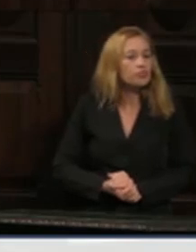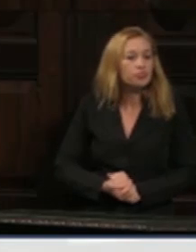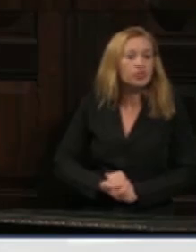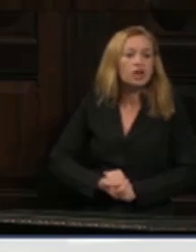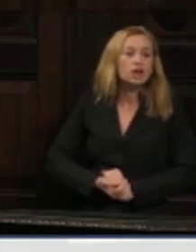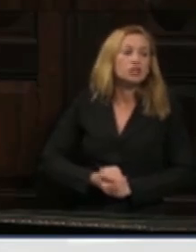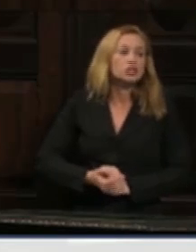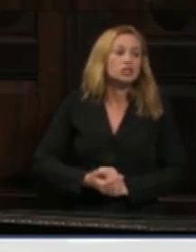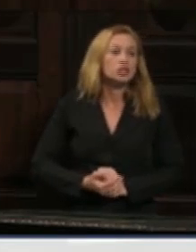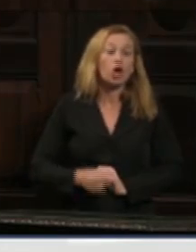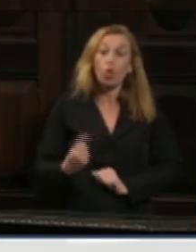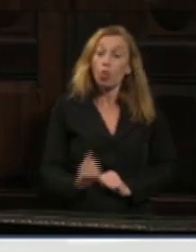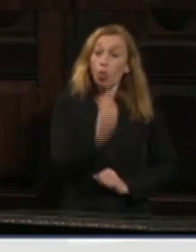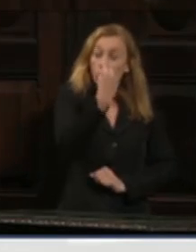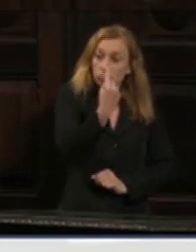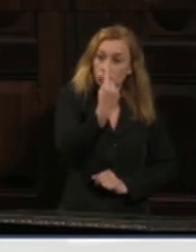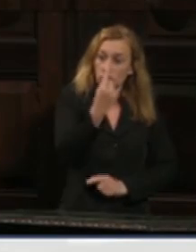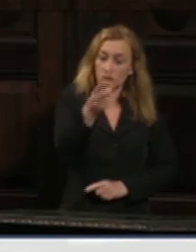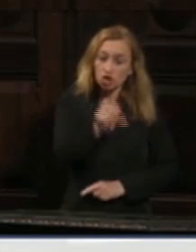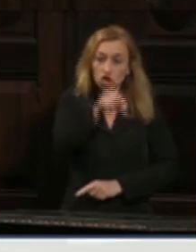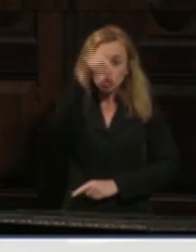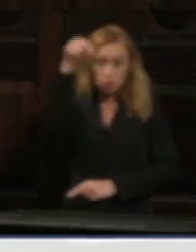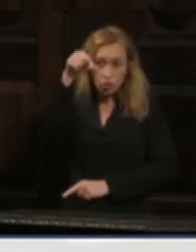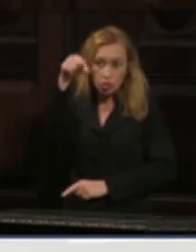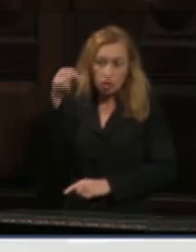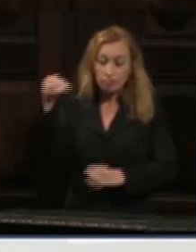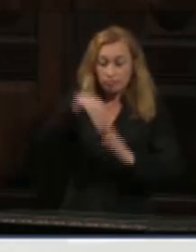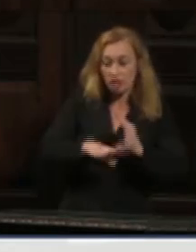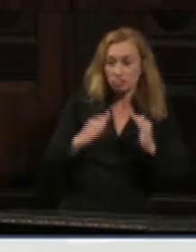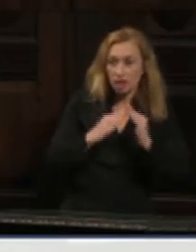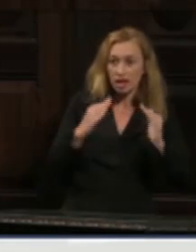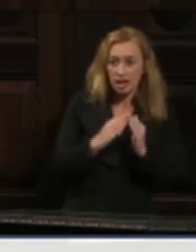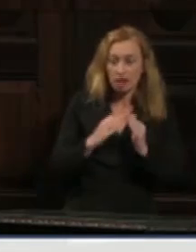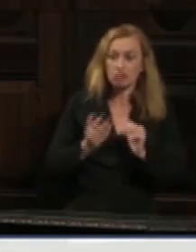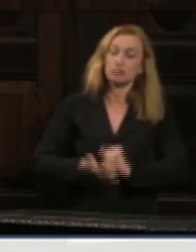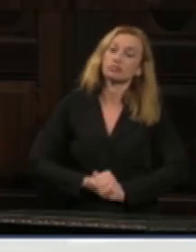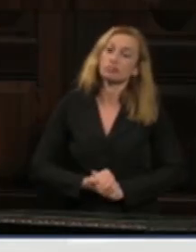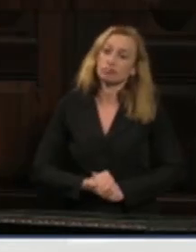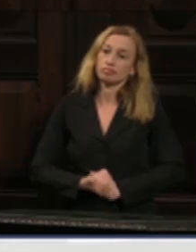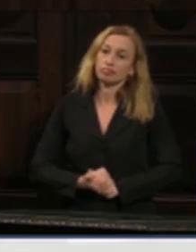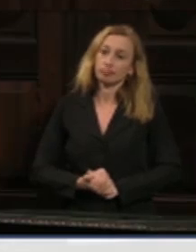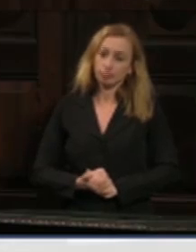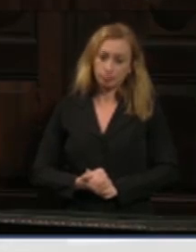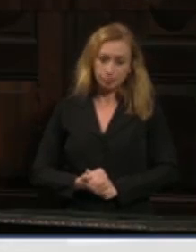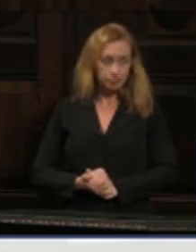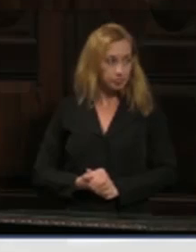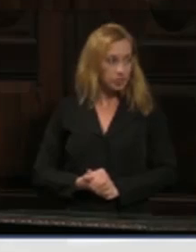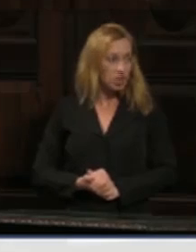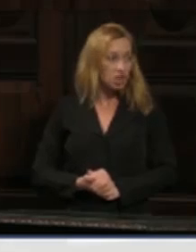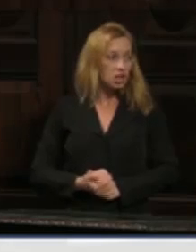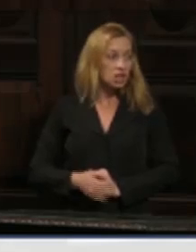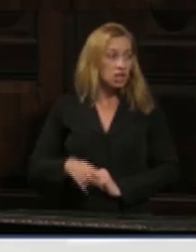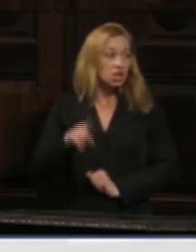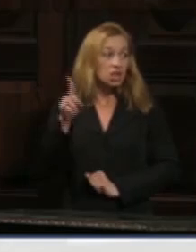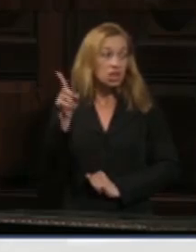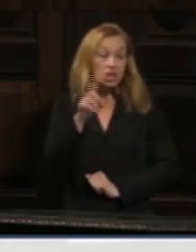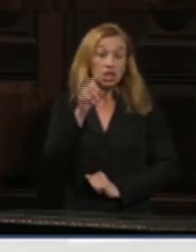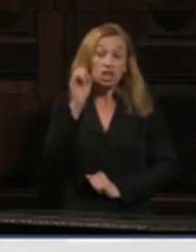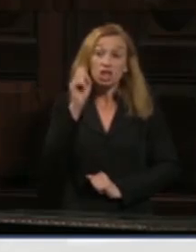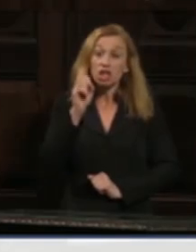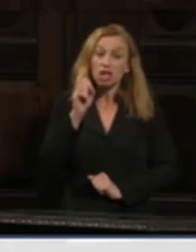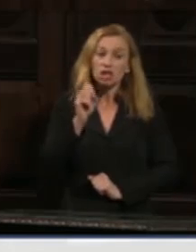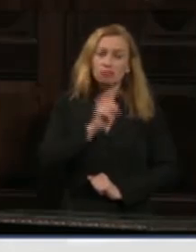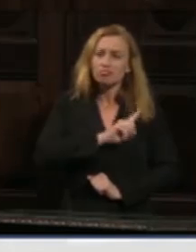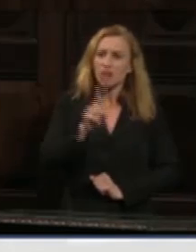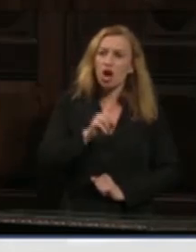decisão única interna, por quebra de decoro, e não por crime, por